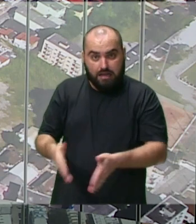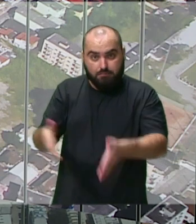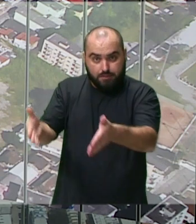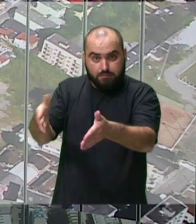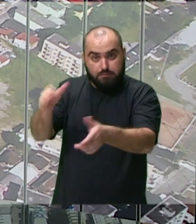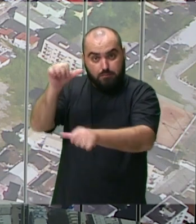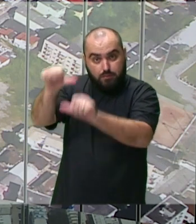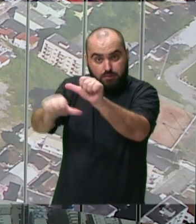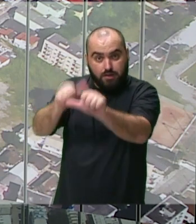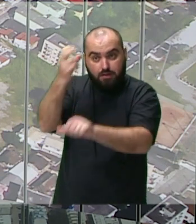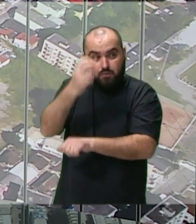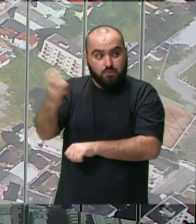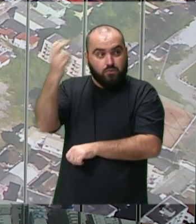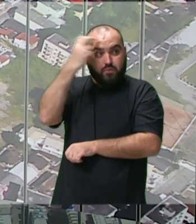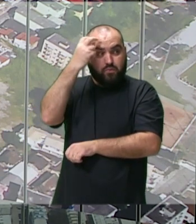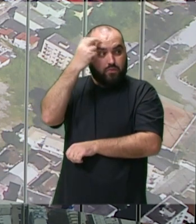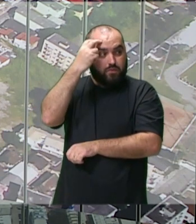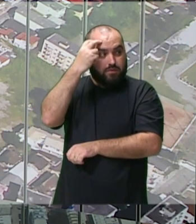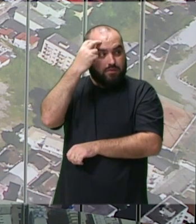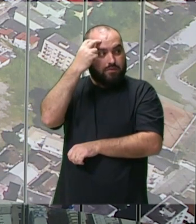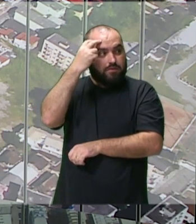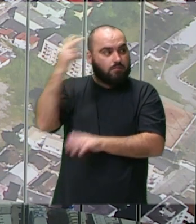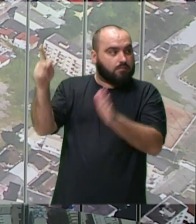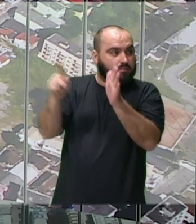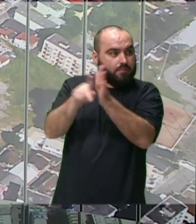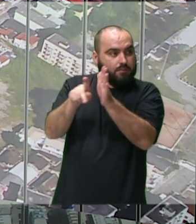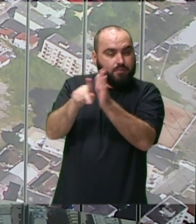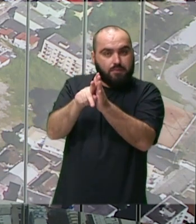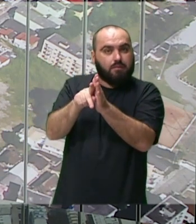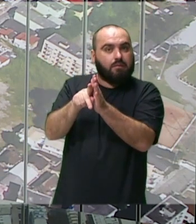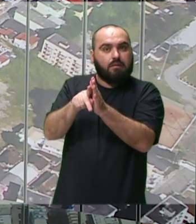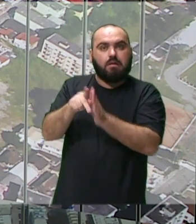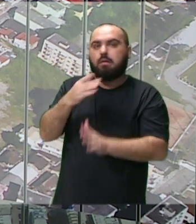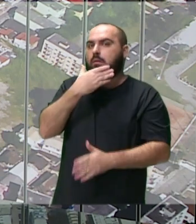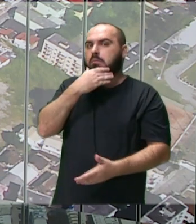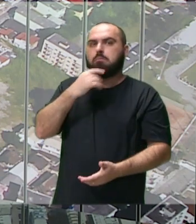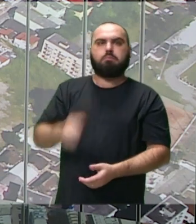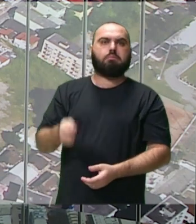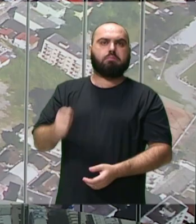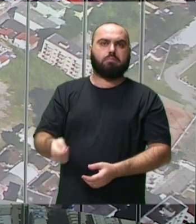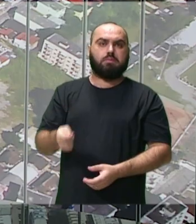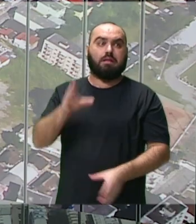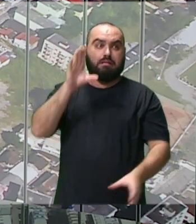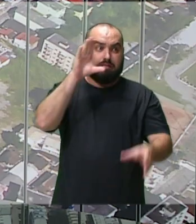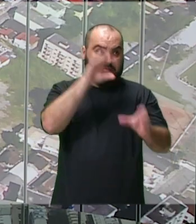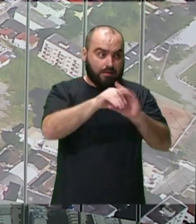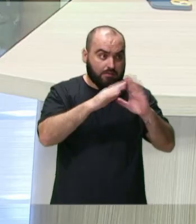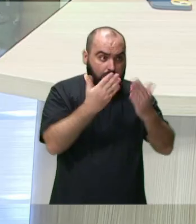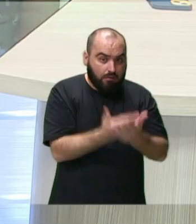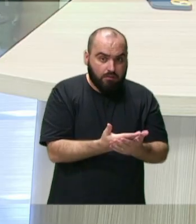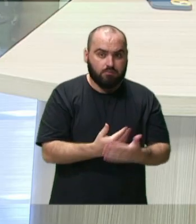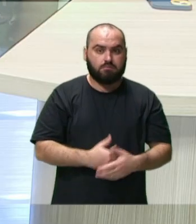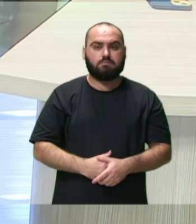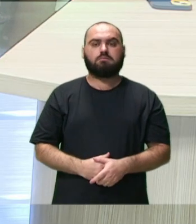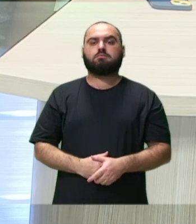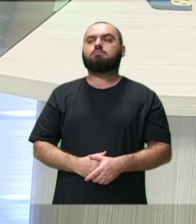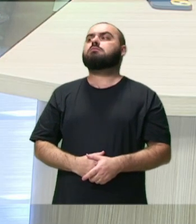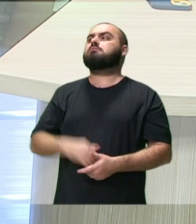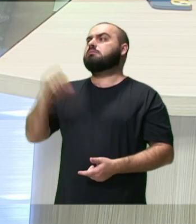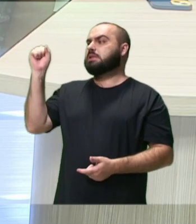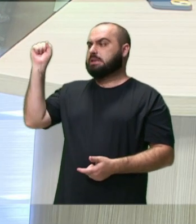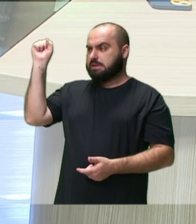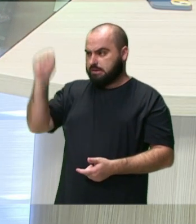muitas vezes machista, muitas vezes patriarcal, passa fundamentalmente pelas escolas. Eu não tenho dúvida nenhuma